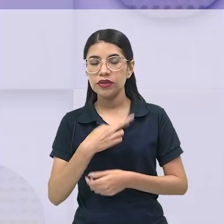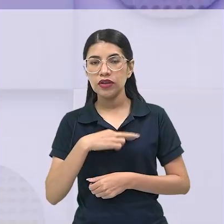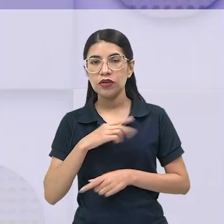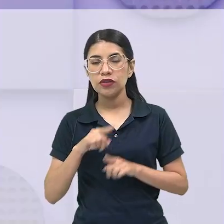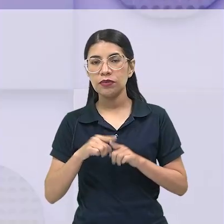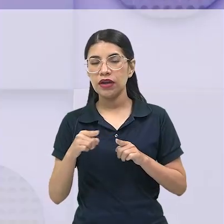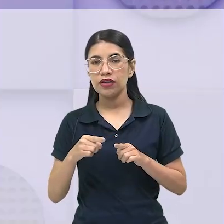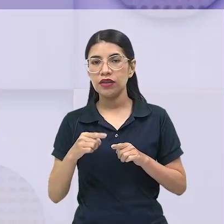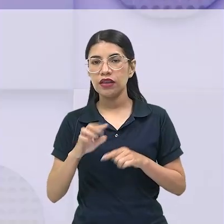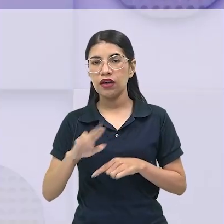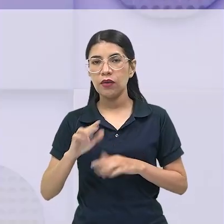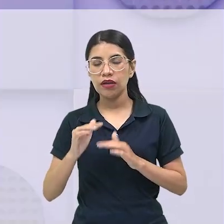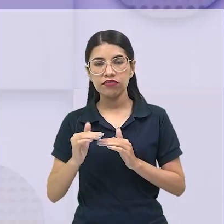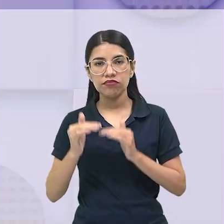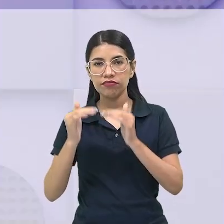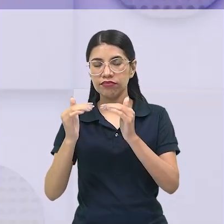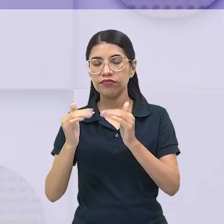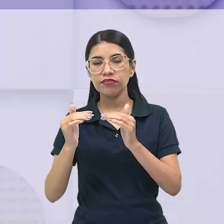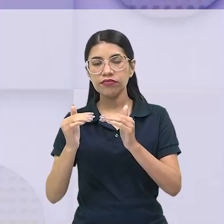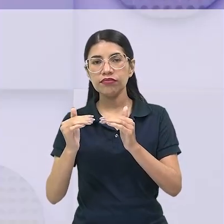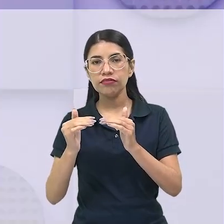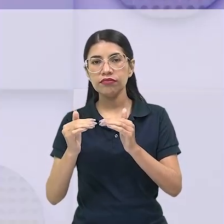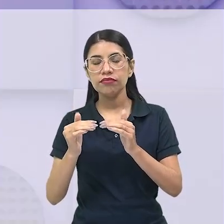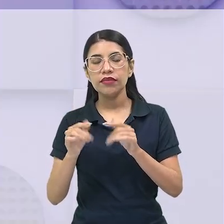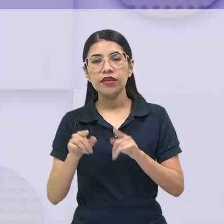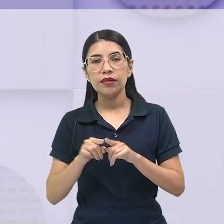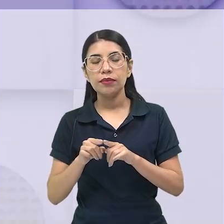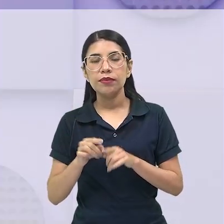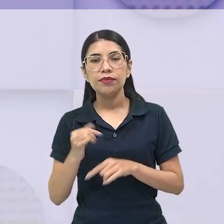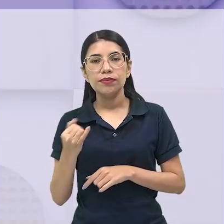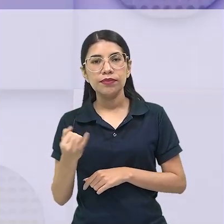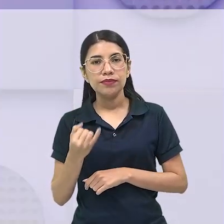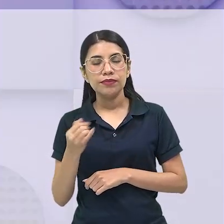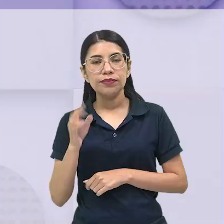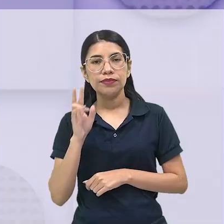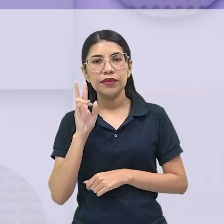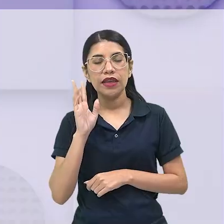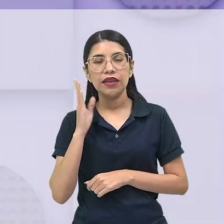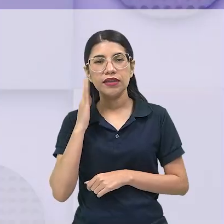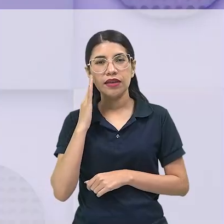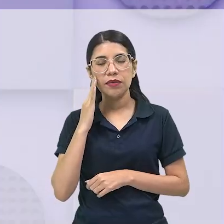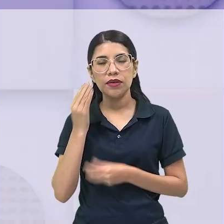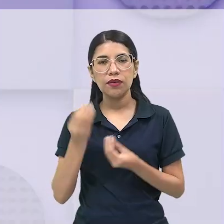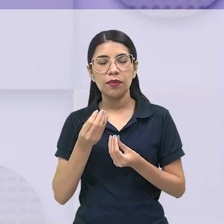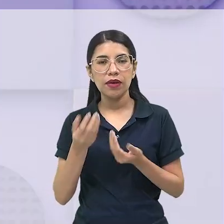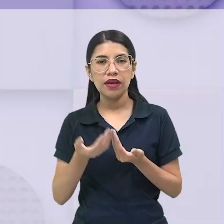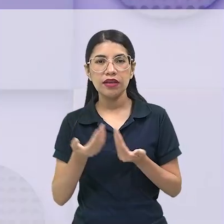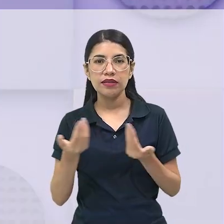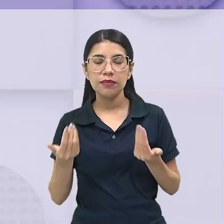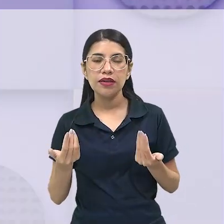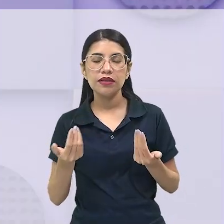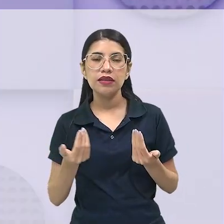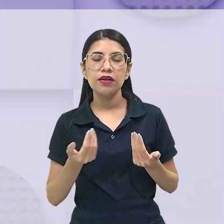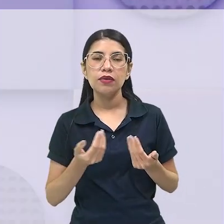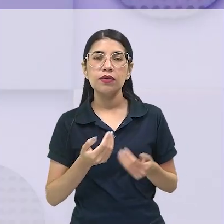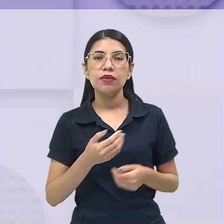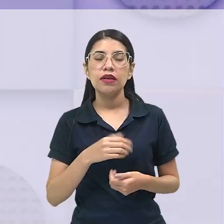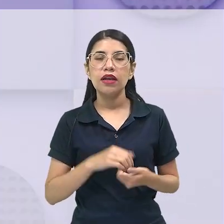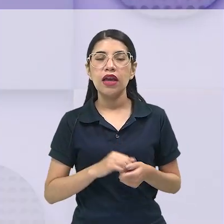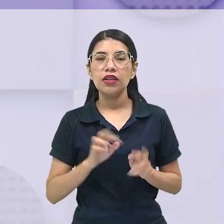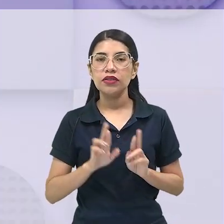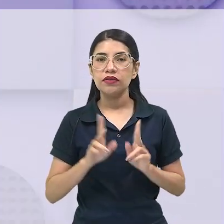religiosas. Então, esse é um ponto bem interessante quando pensamos em diferenciação do Estado laico no modelo mais